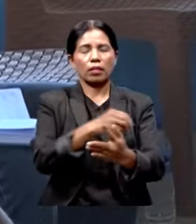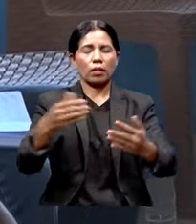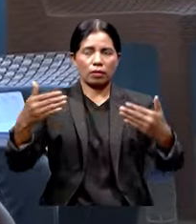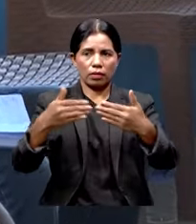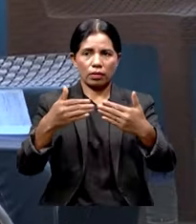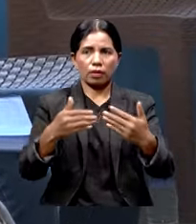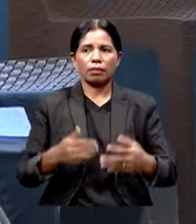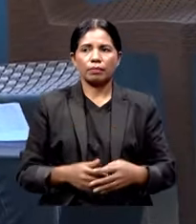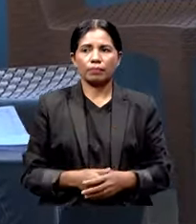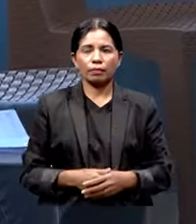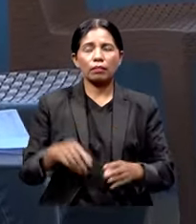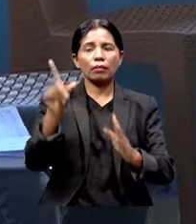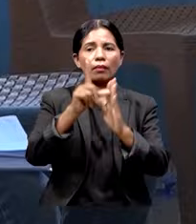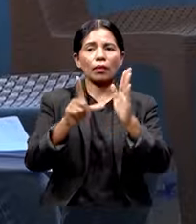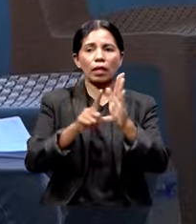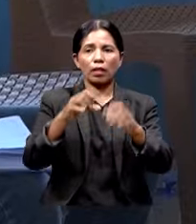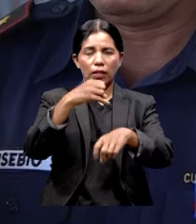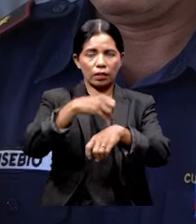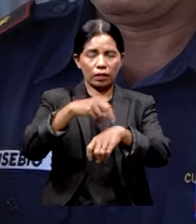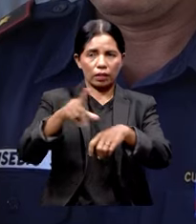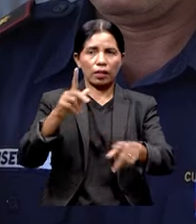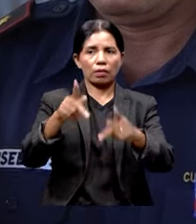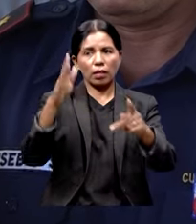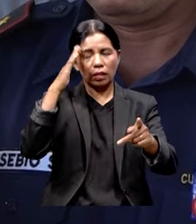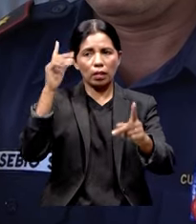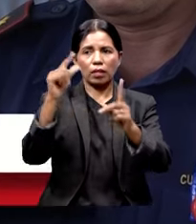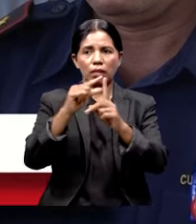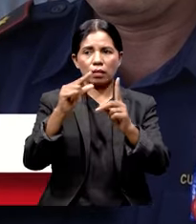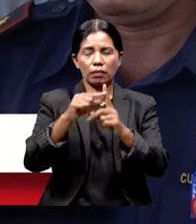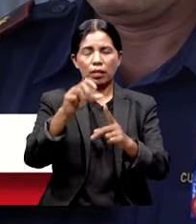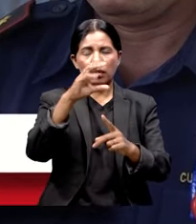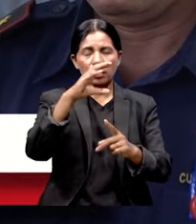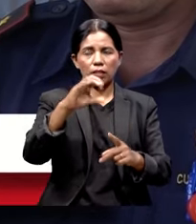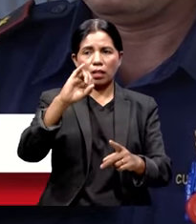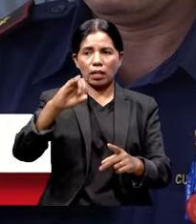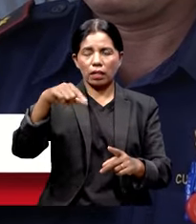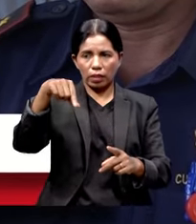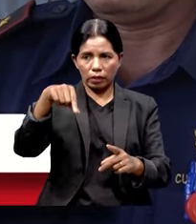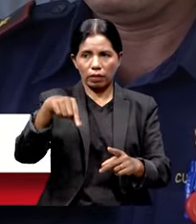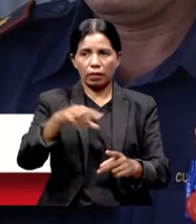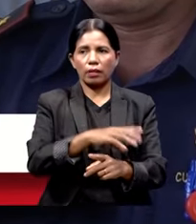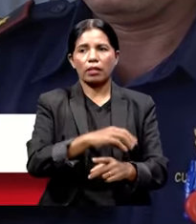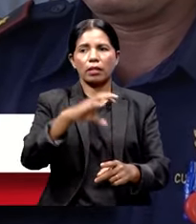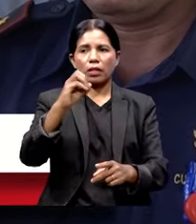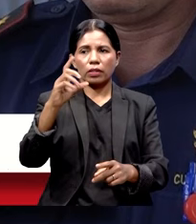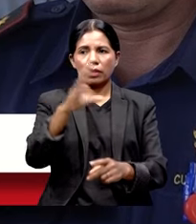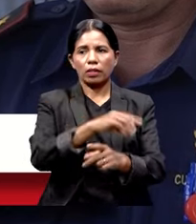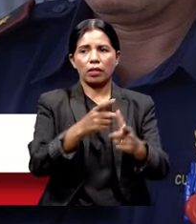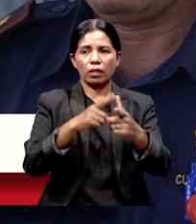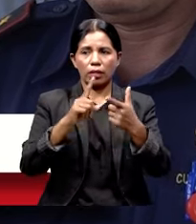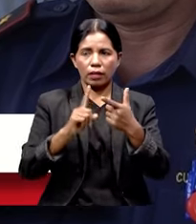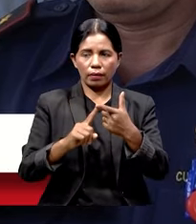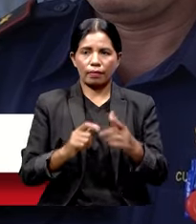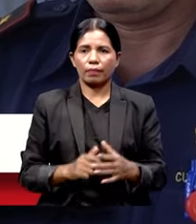fronteira. Lei internacional ne, kunyesi leopone ne, CIQ ne, unha kolene ne. Custom immigration